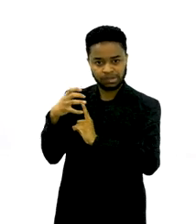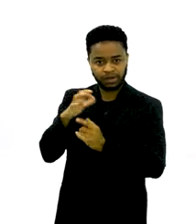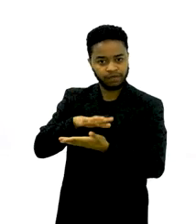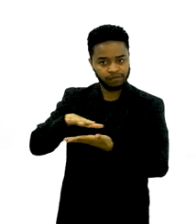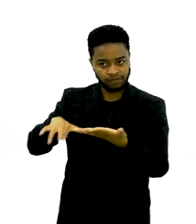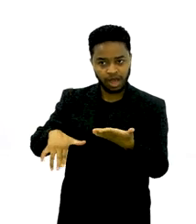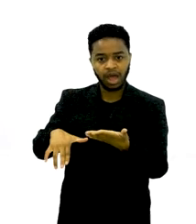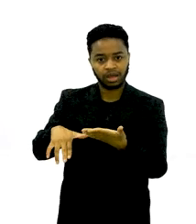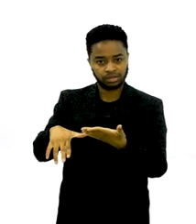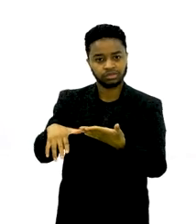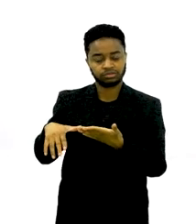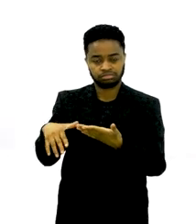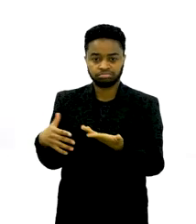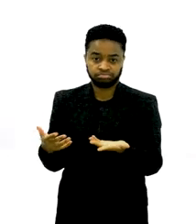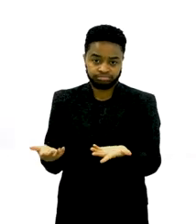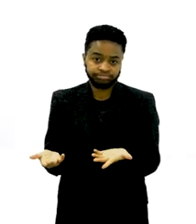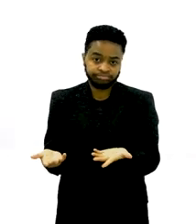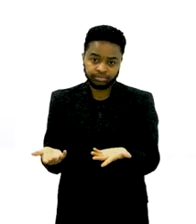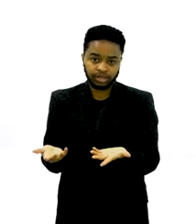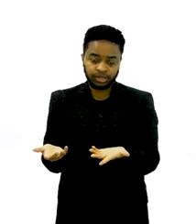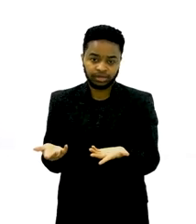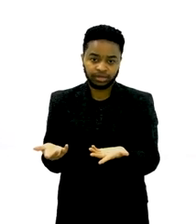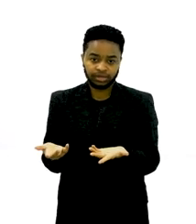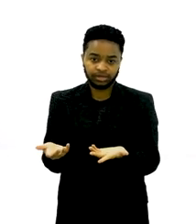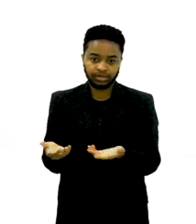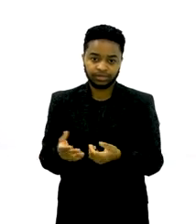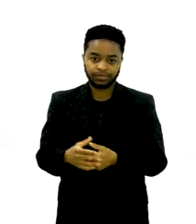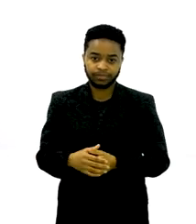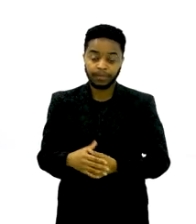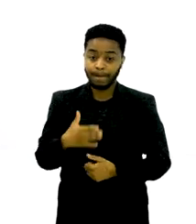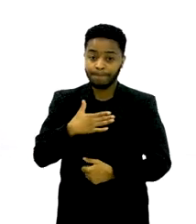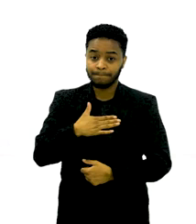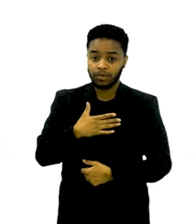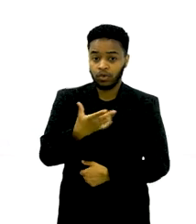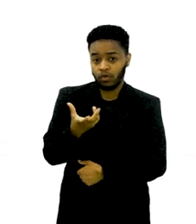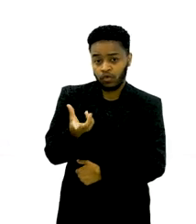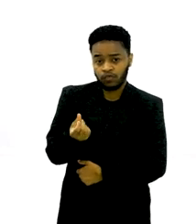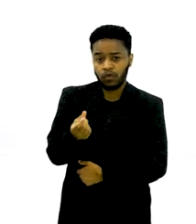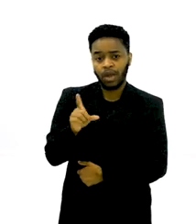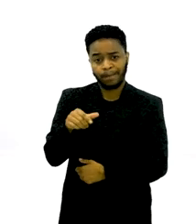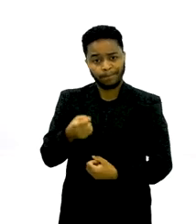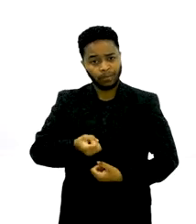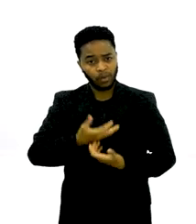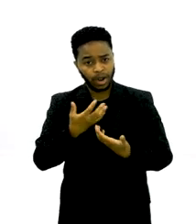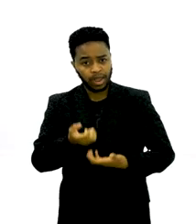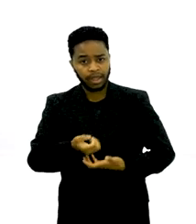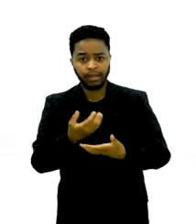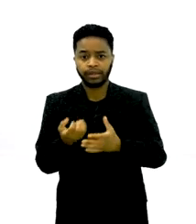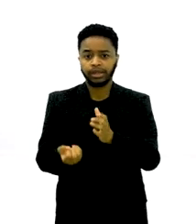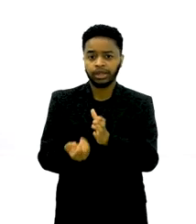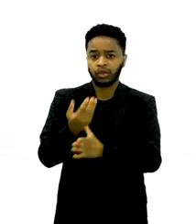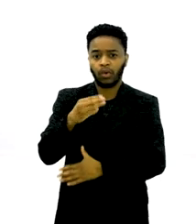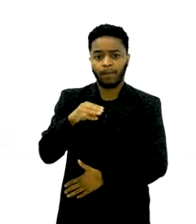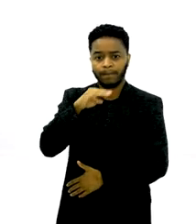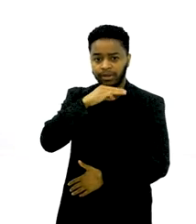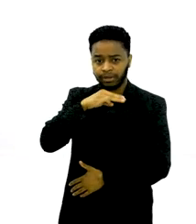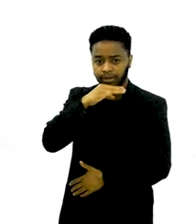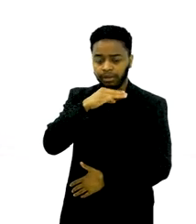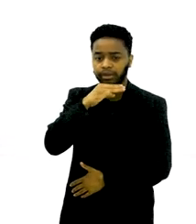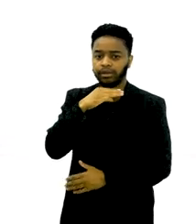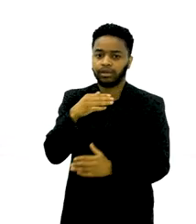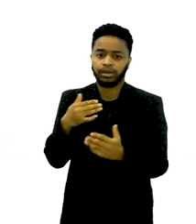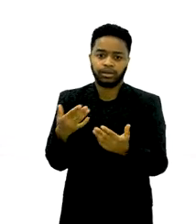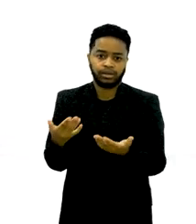toda o seu entorno né E e aí o meu avô um poeta é fundador da